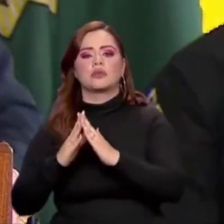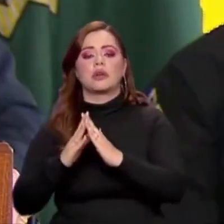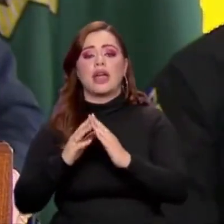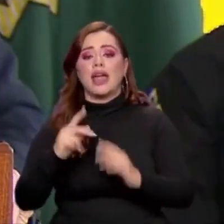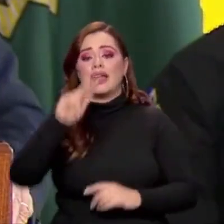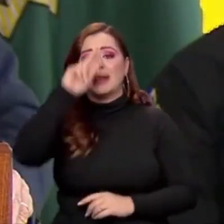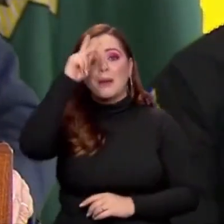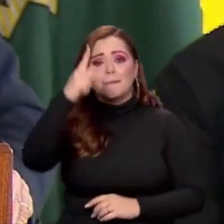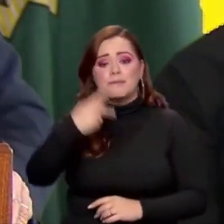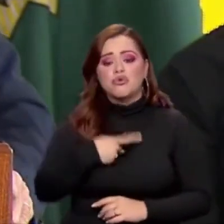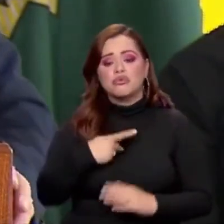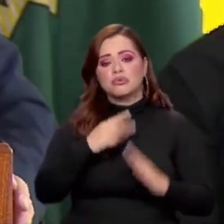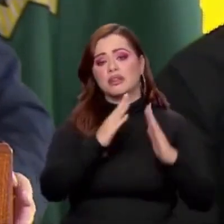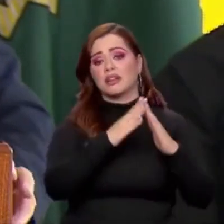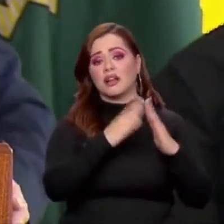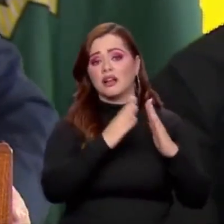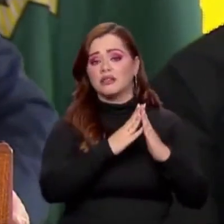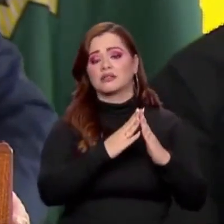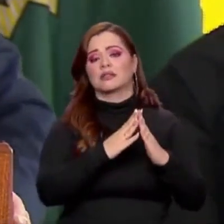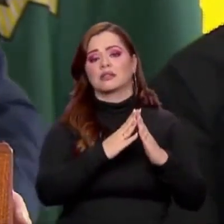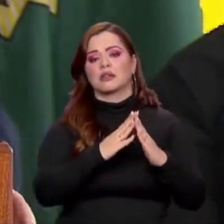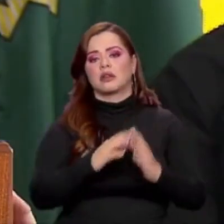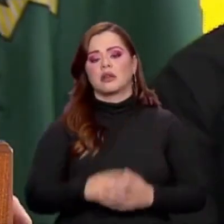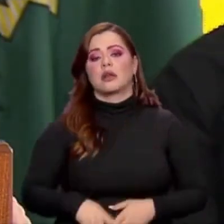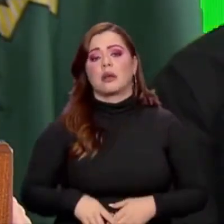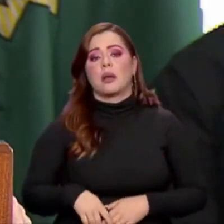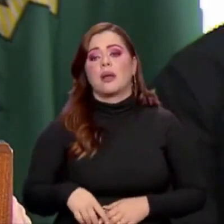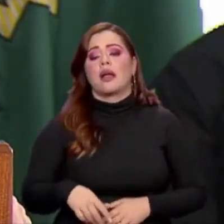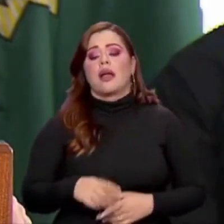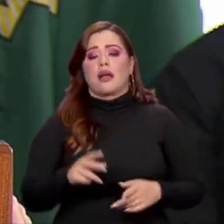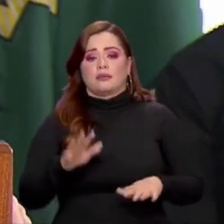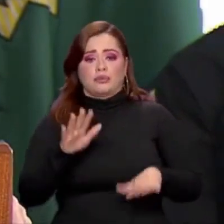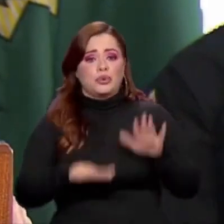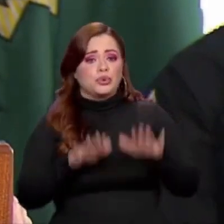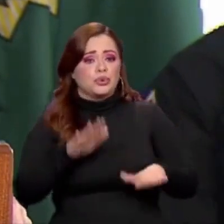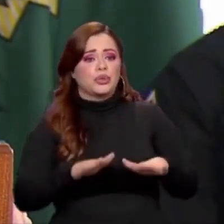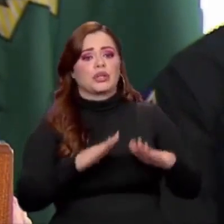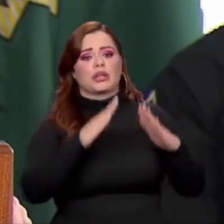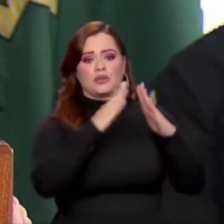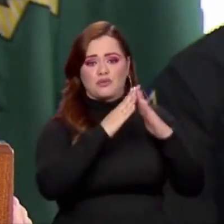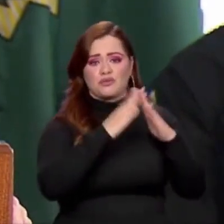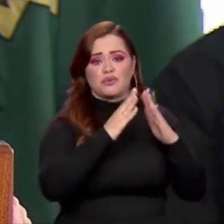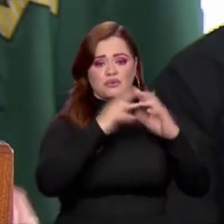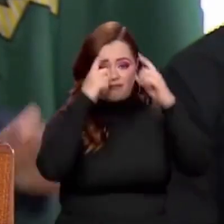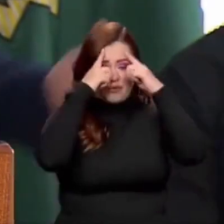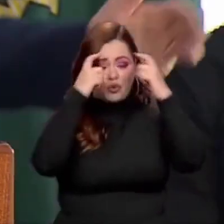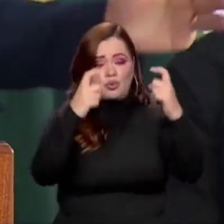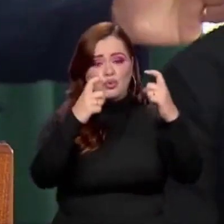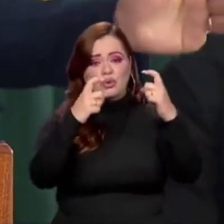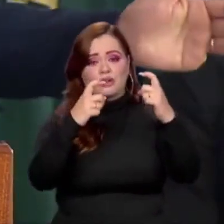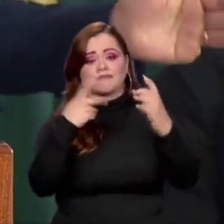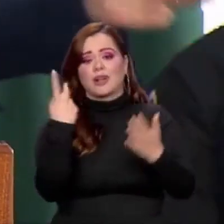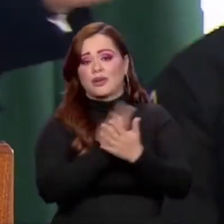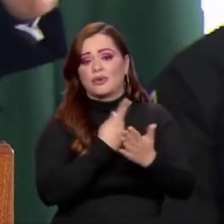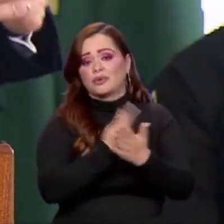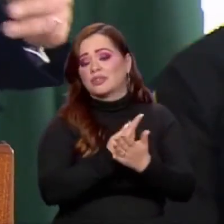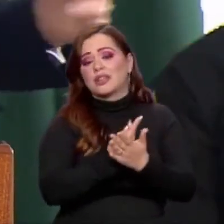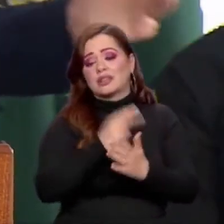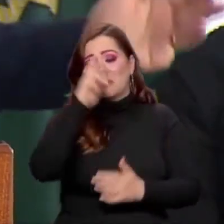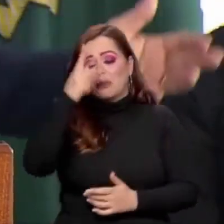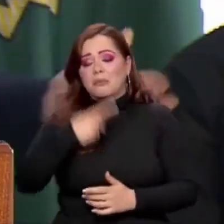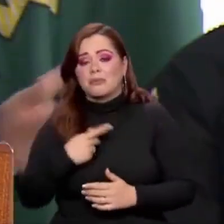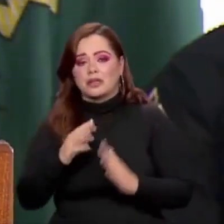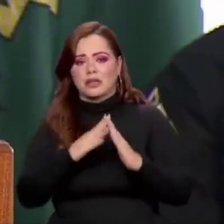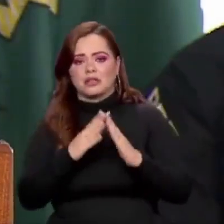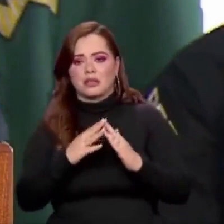deles. É dentro de casa que muitas vezes acontece a violência. Eu vi um dado sobre estupro